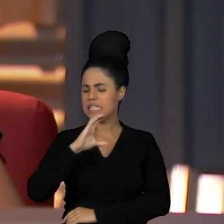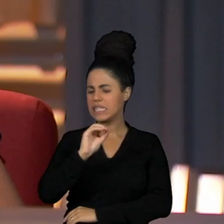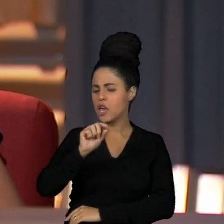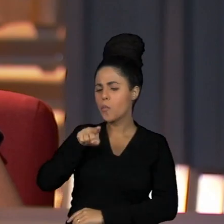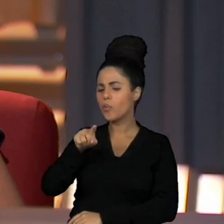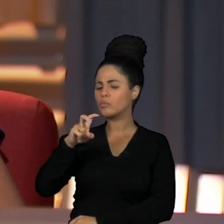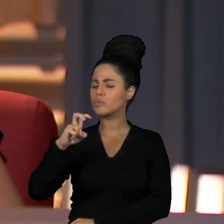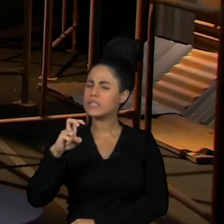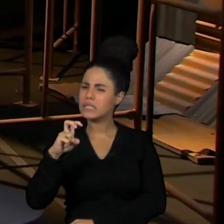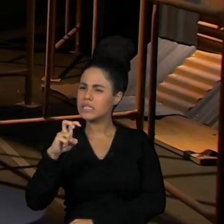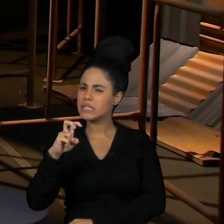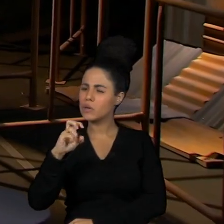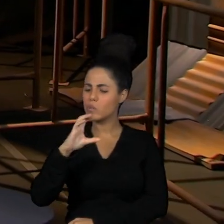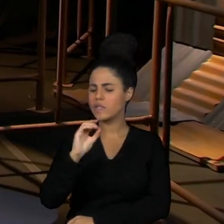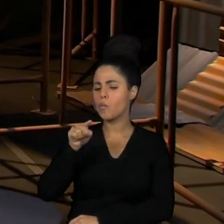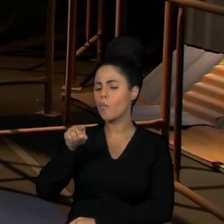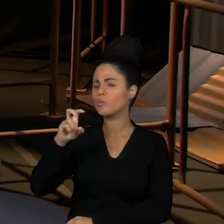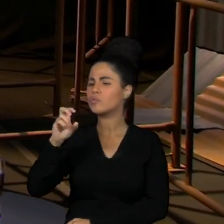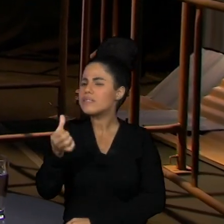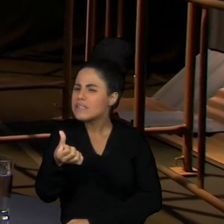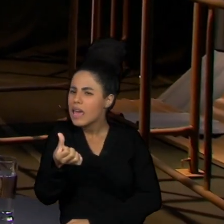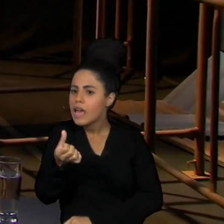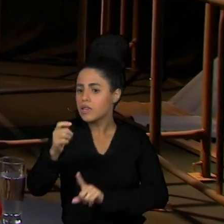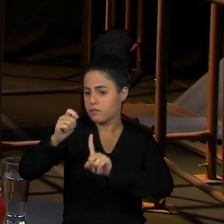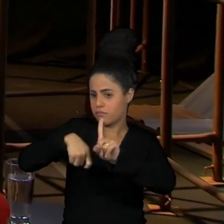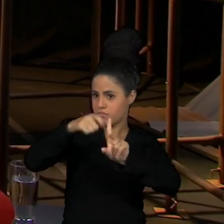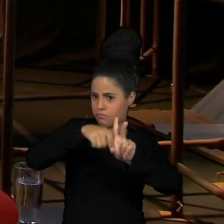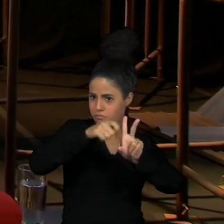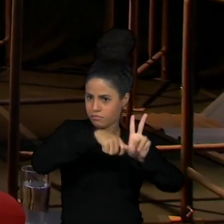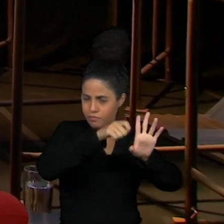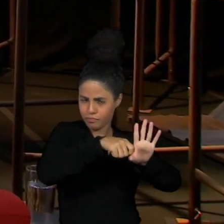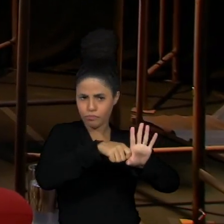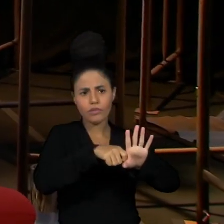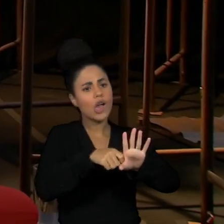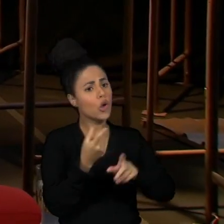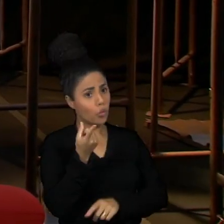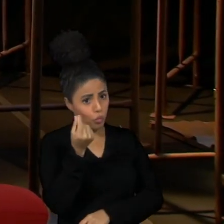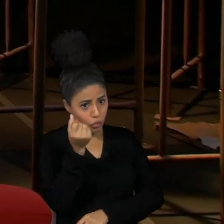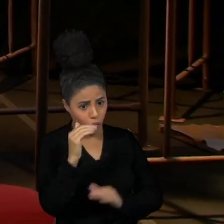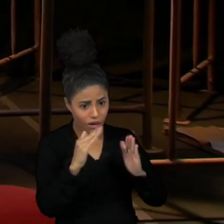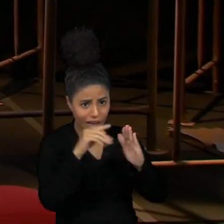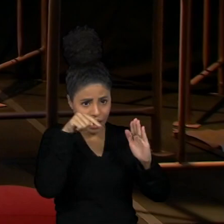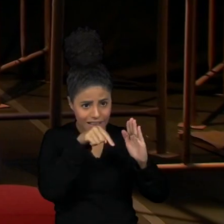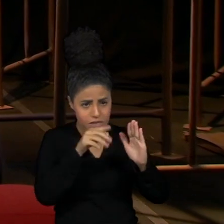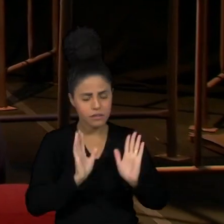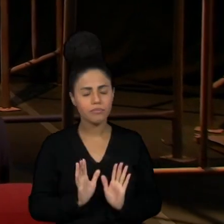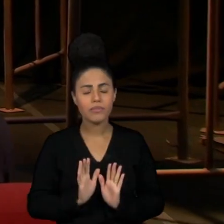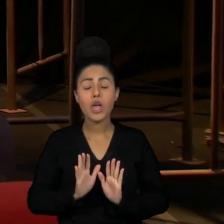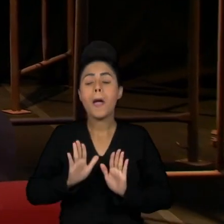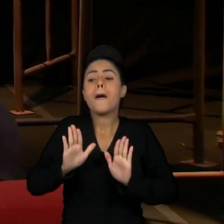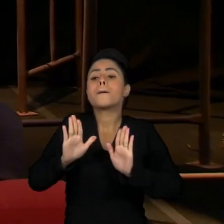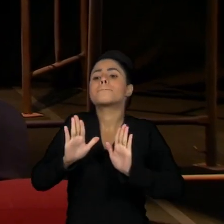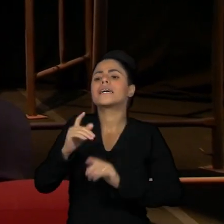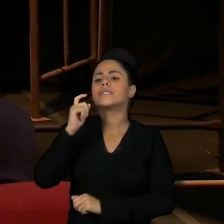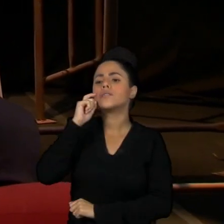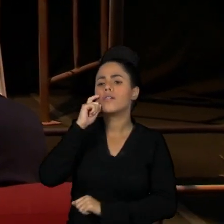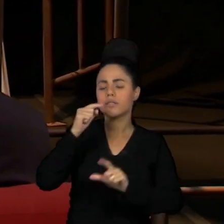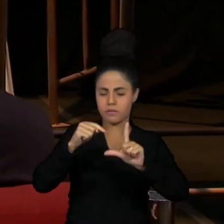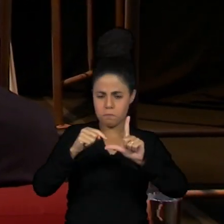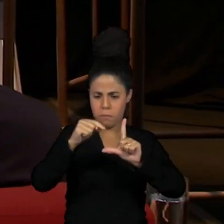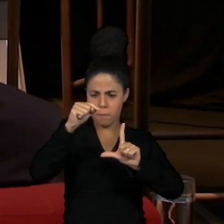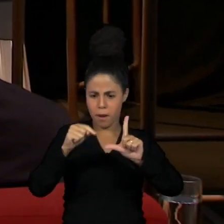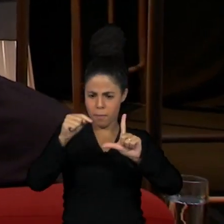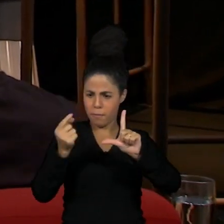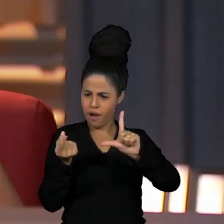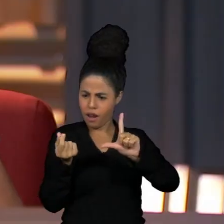0,5, 0,6 ao mês. O do valor do Isso, imóvel. do valor do imóvel. Só que quando a gente olha na Bolsa de